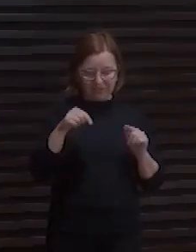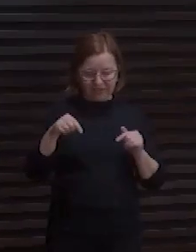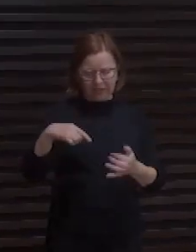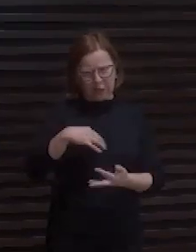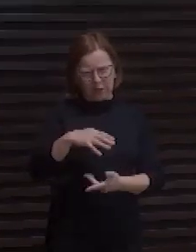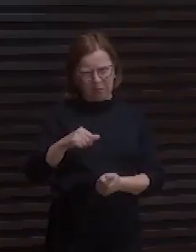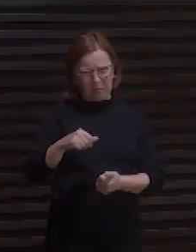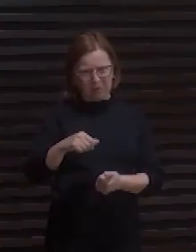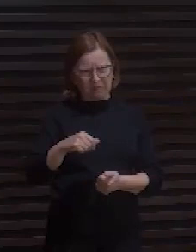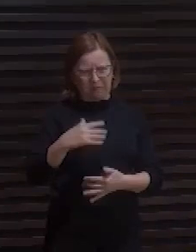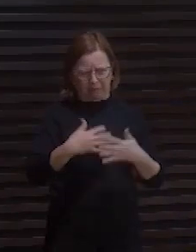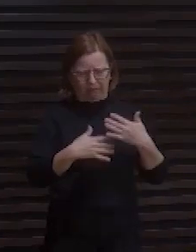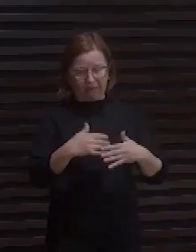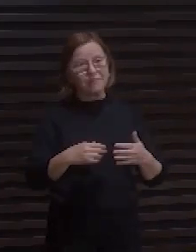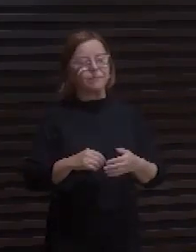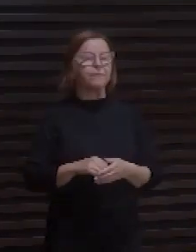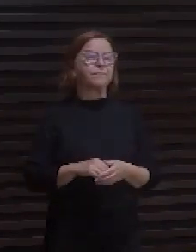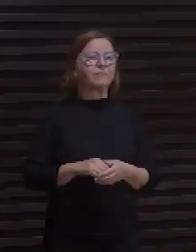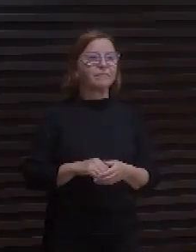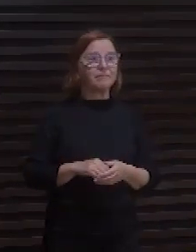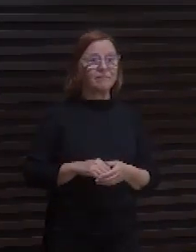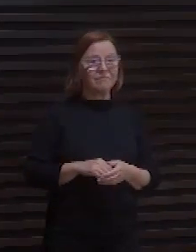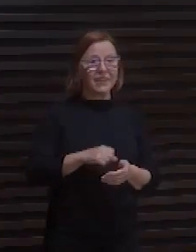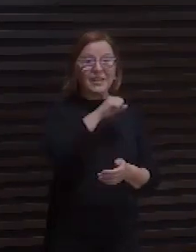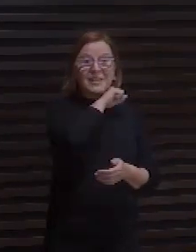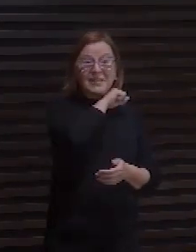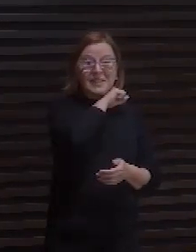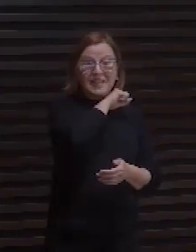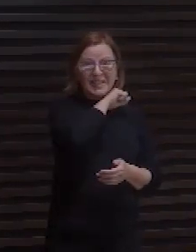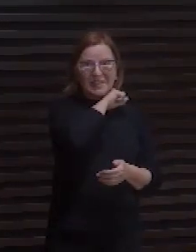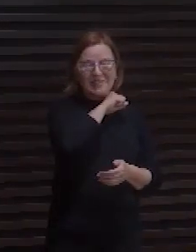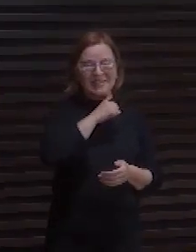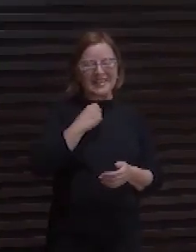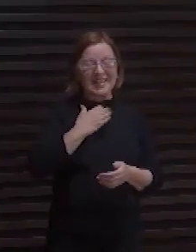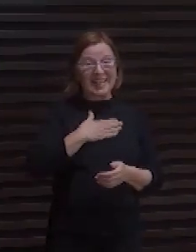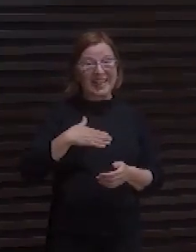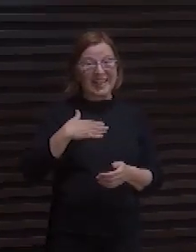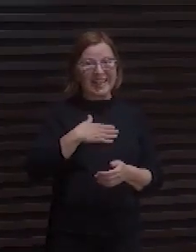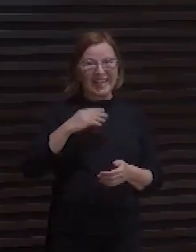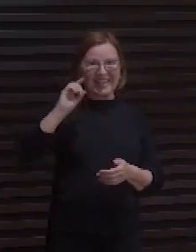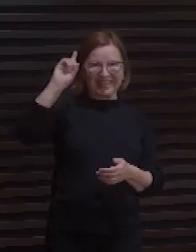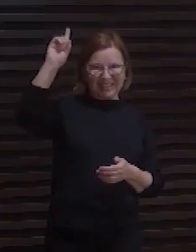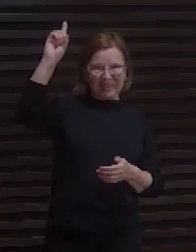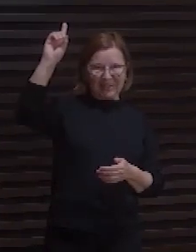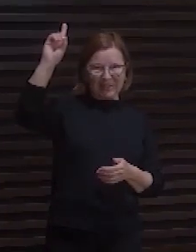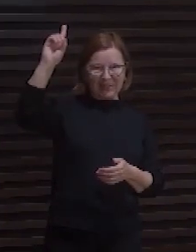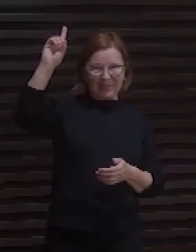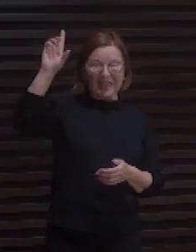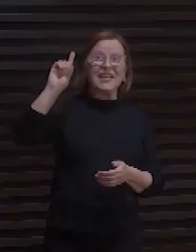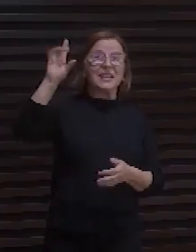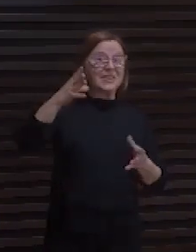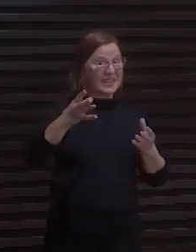É isso que significa. E sacrifício que agrada a Deus, ou seja, um sacrifício que é aceitável a